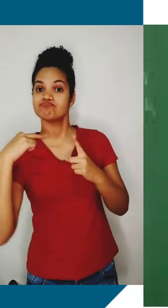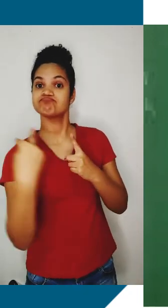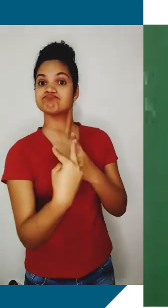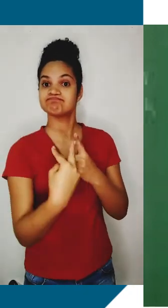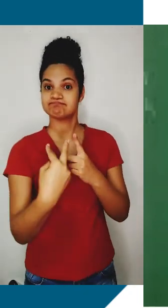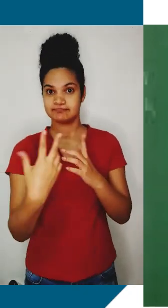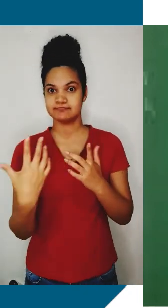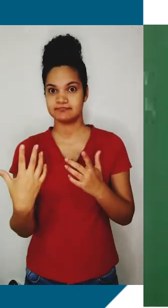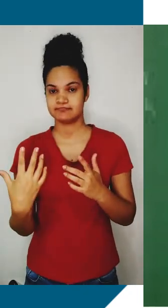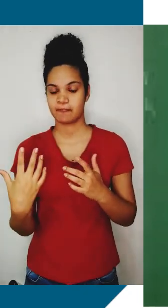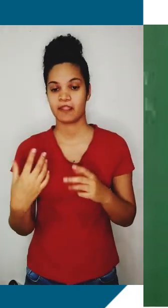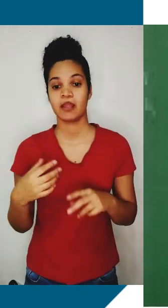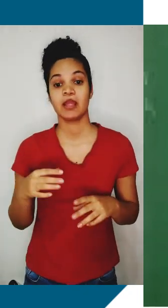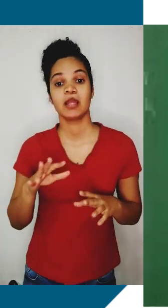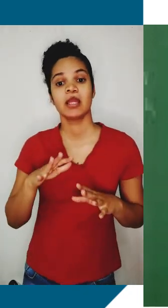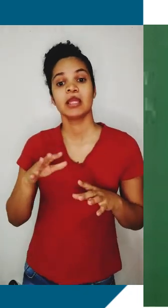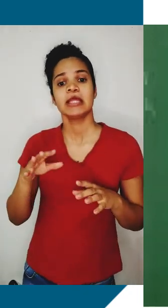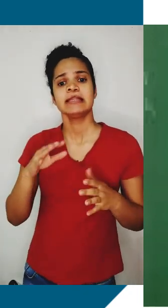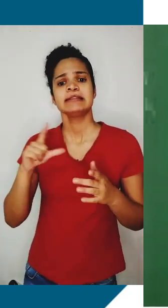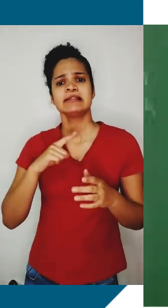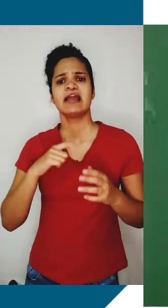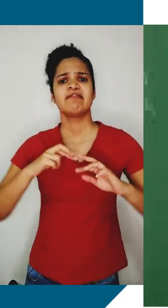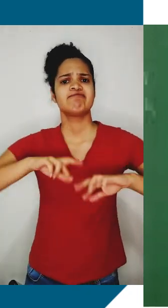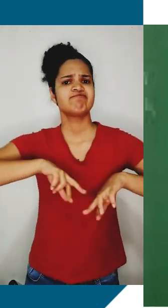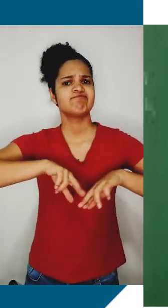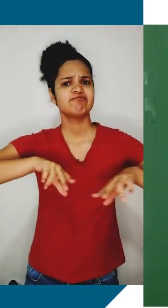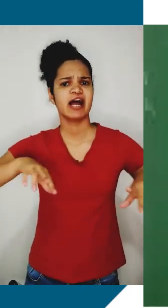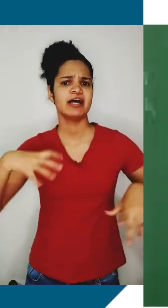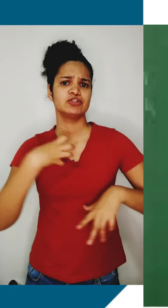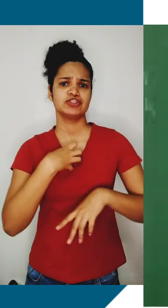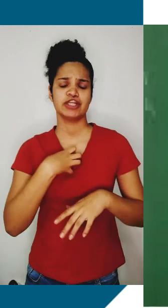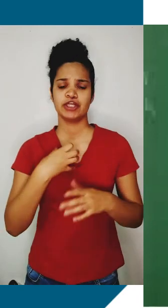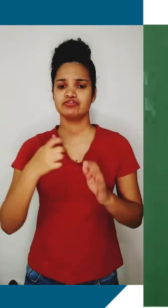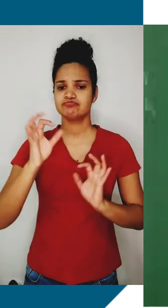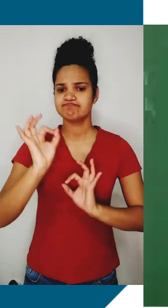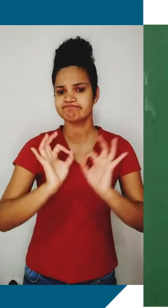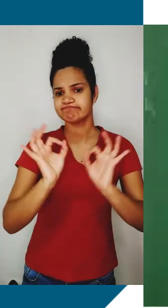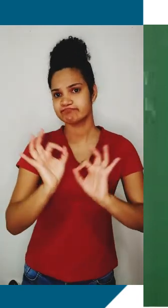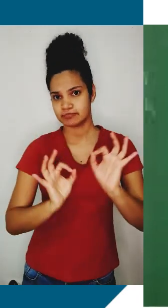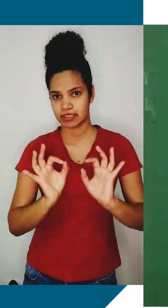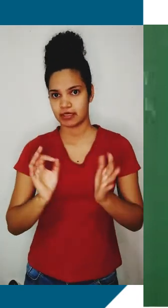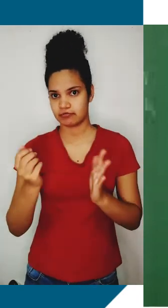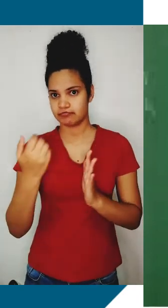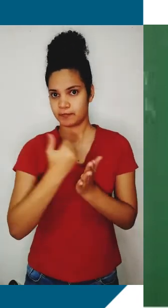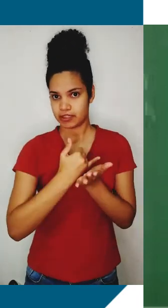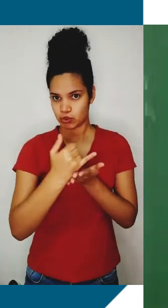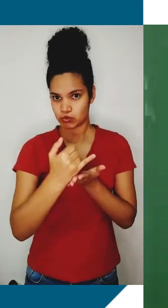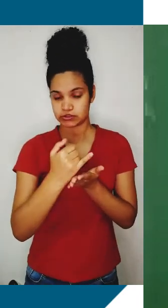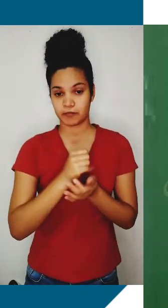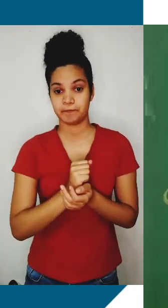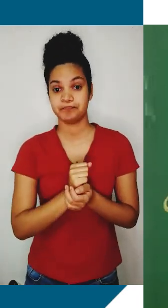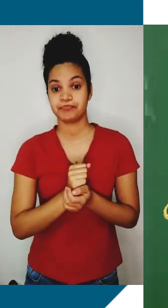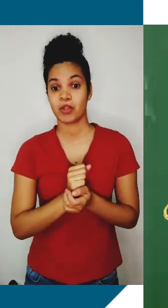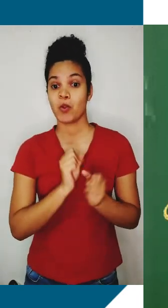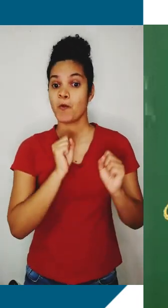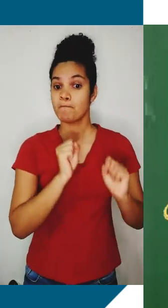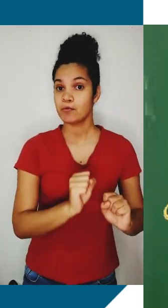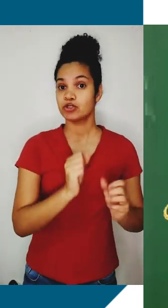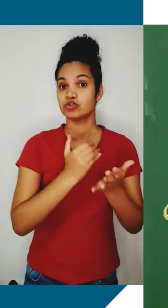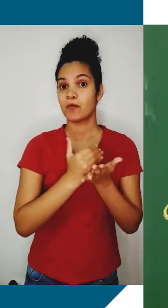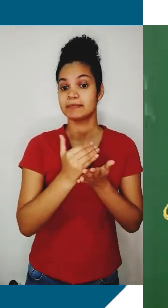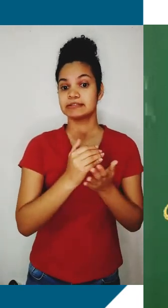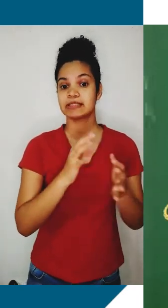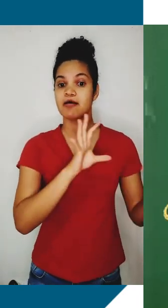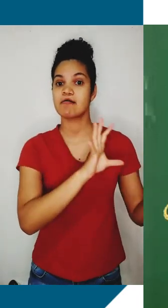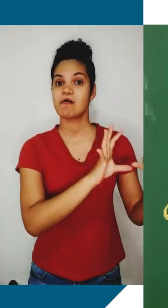E existem várias maneiras de a gente construir um parágrafo de introdução. Vamos começar pela parte da